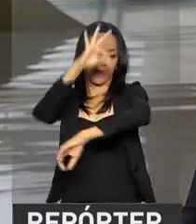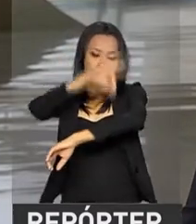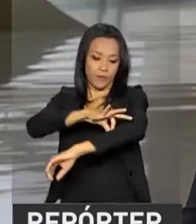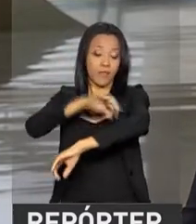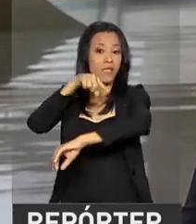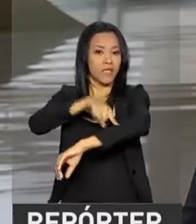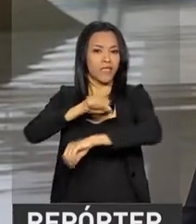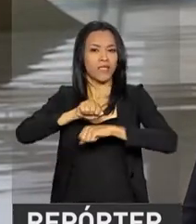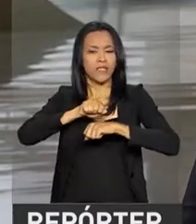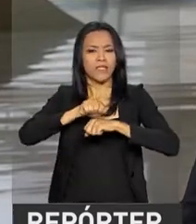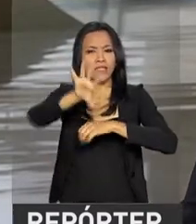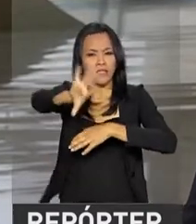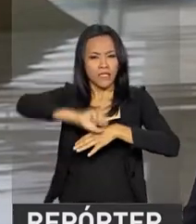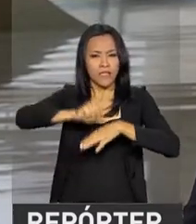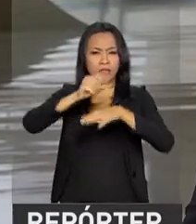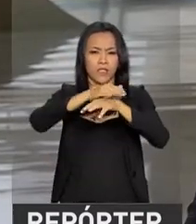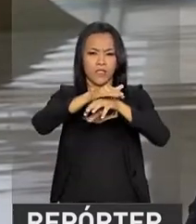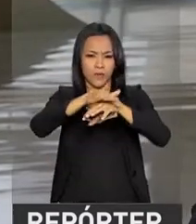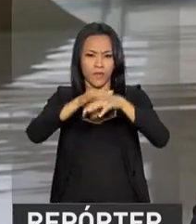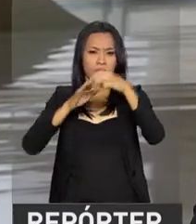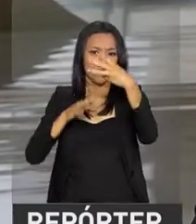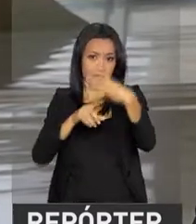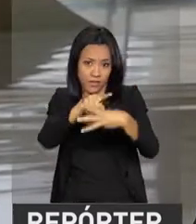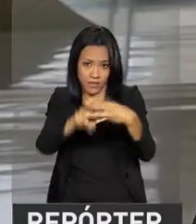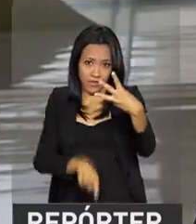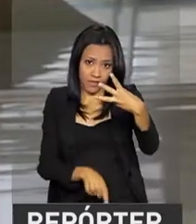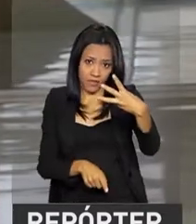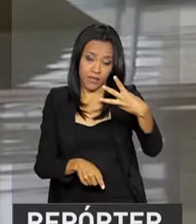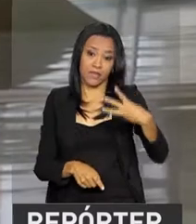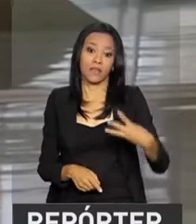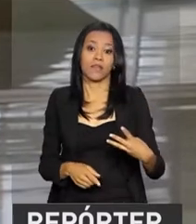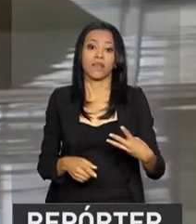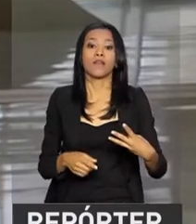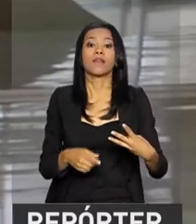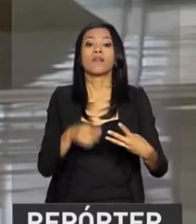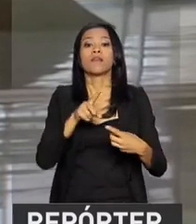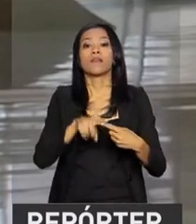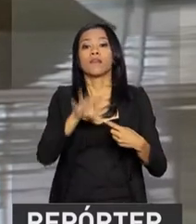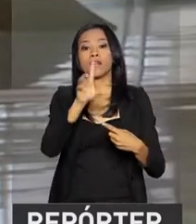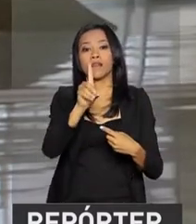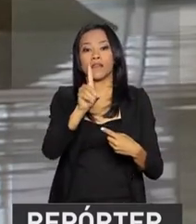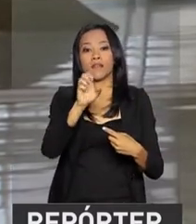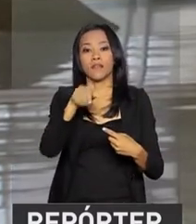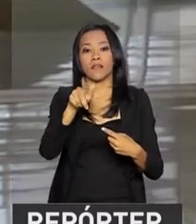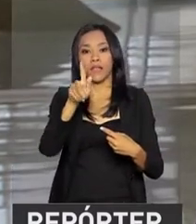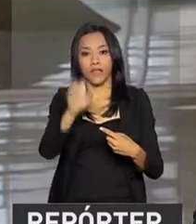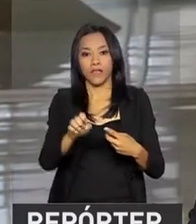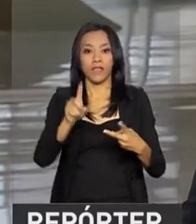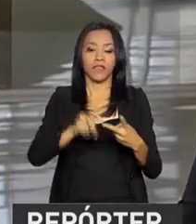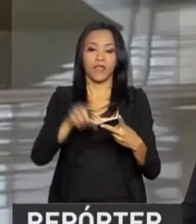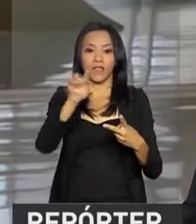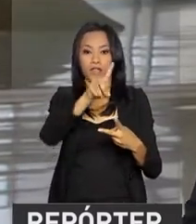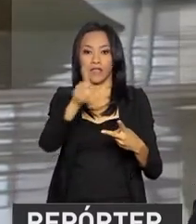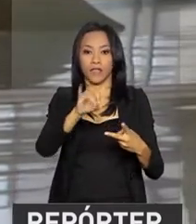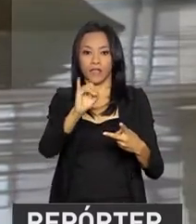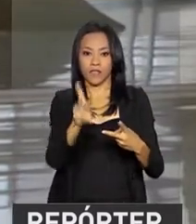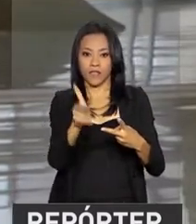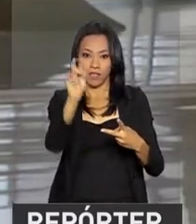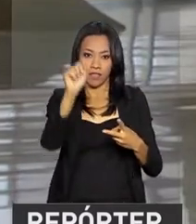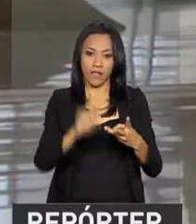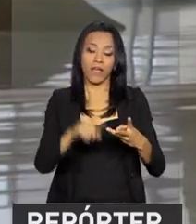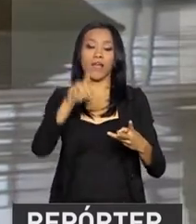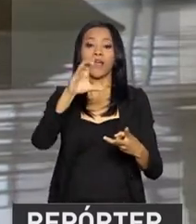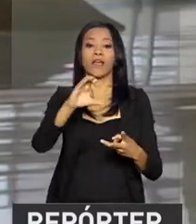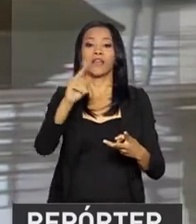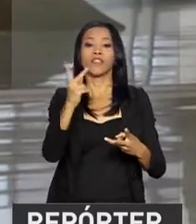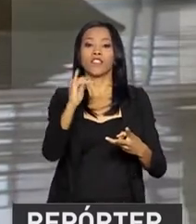da dengue, chikungunya e zika. O mosquito transmissor da dengue, zika e chikungunya. No último dia 28